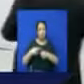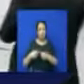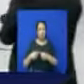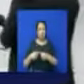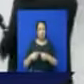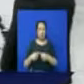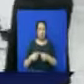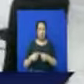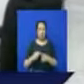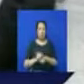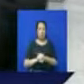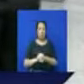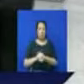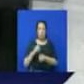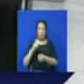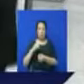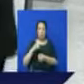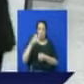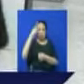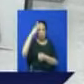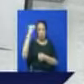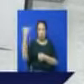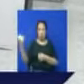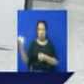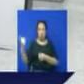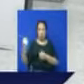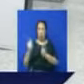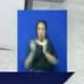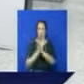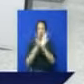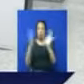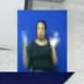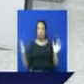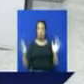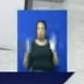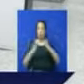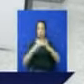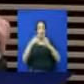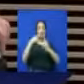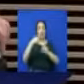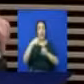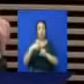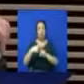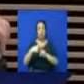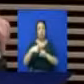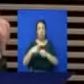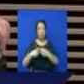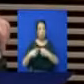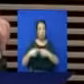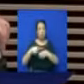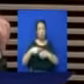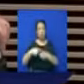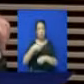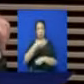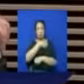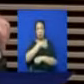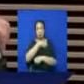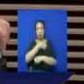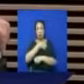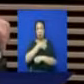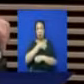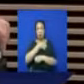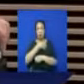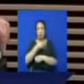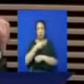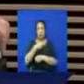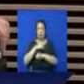Ele toda honra e toda glória pela igreja e pela nossa cidade. O ministro